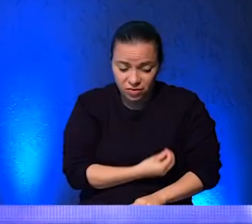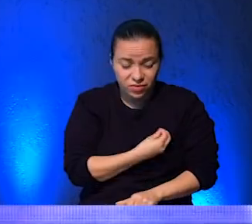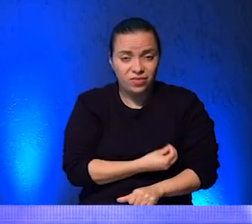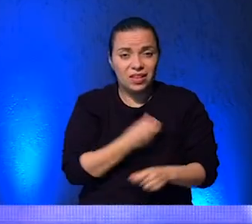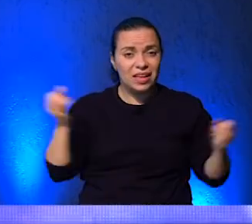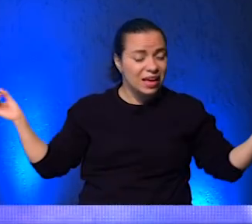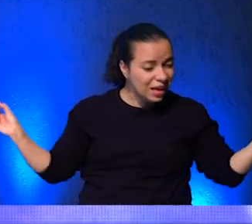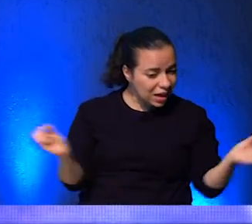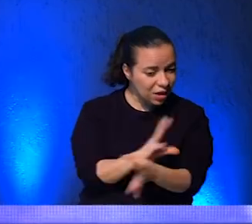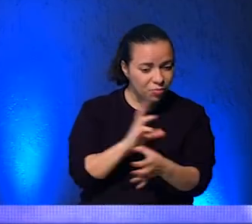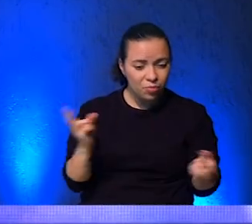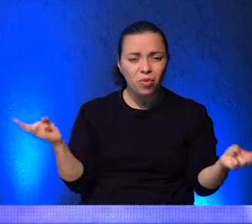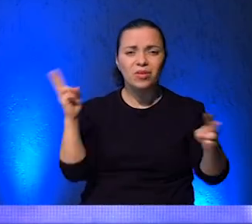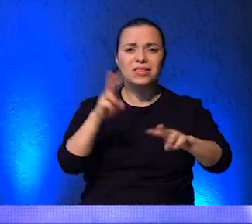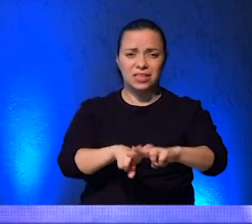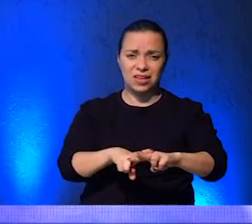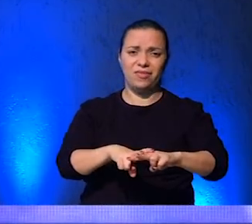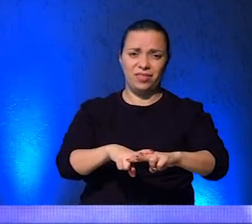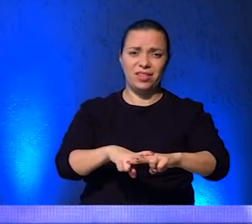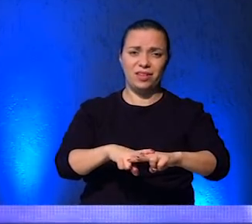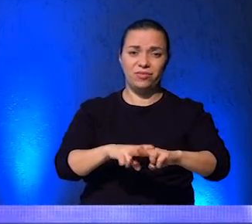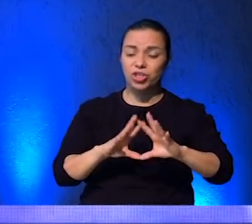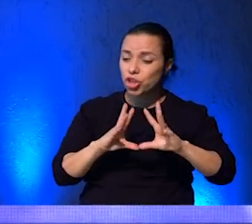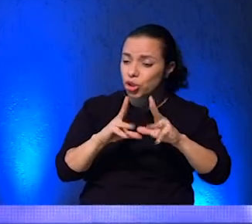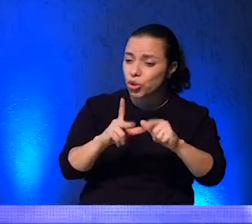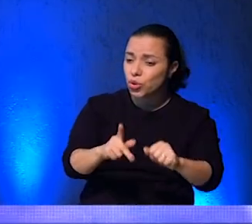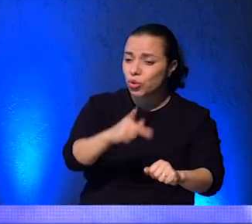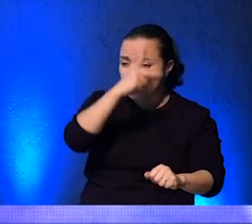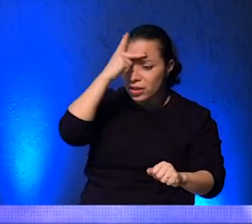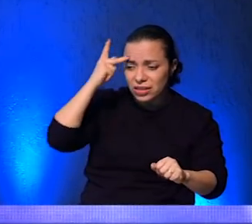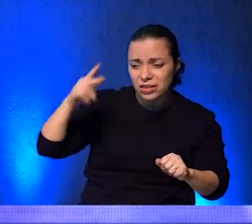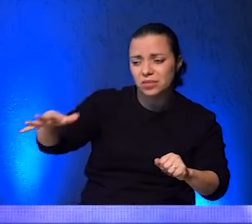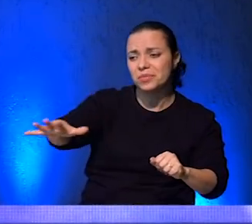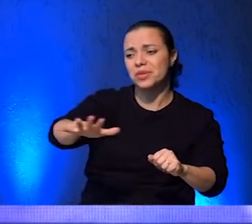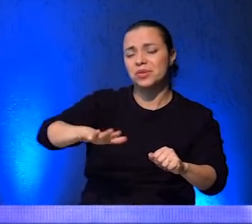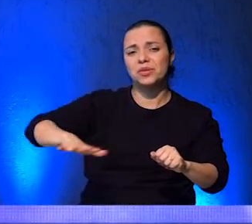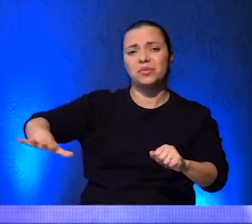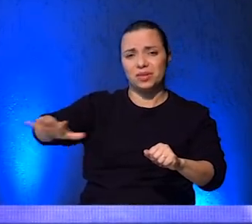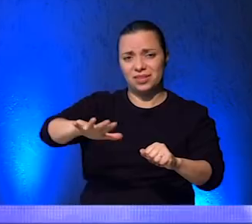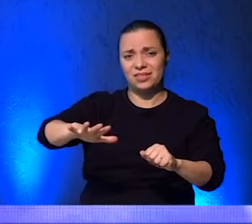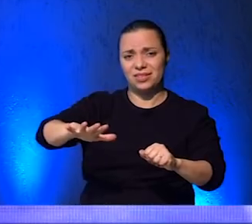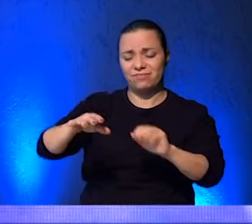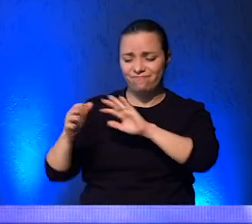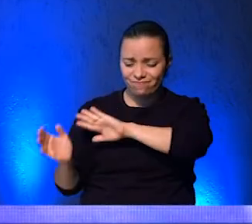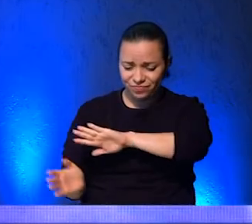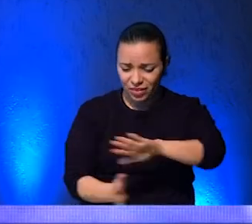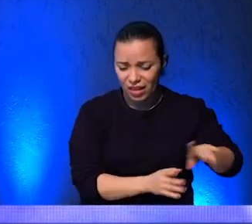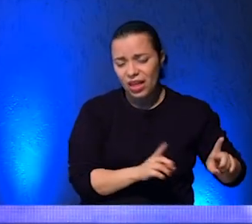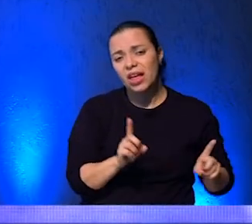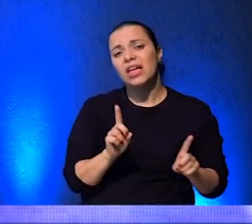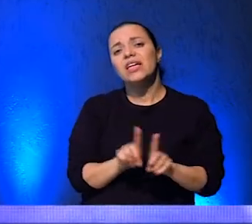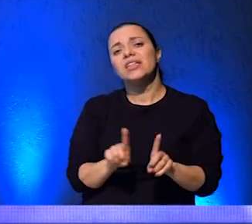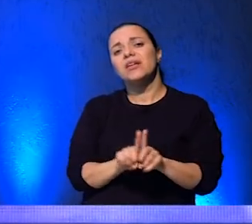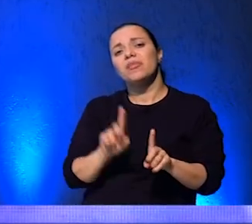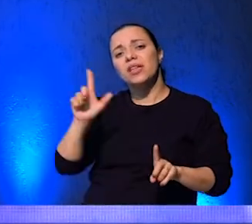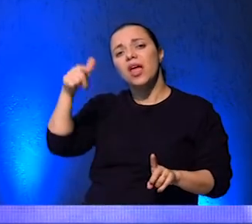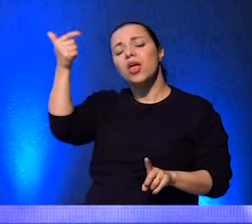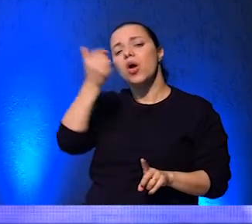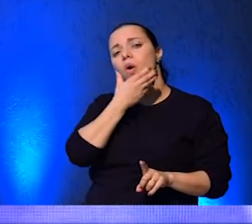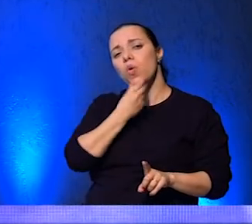quebrada não só com moisés josué josué também teve o seu limão